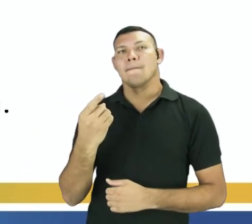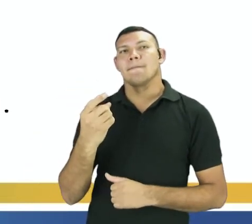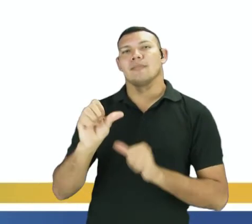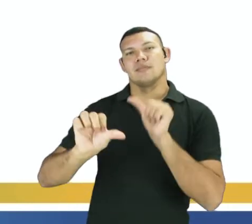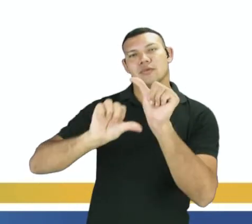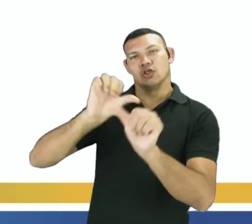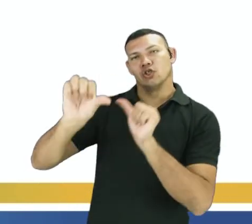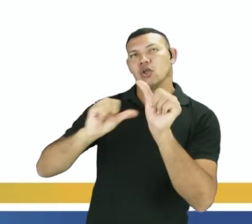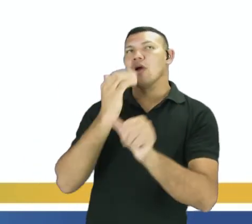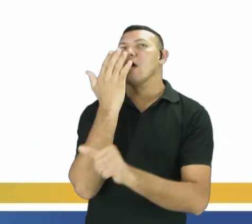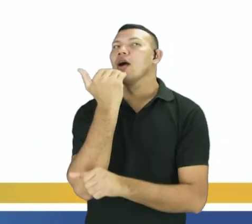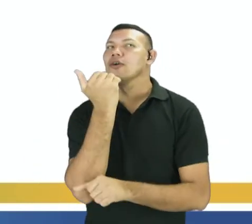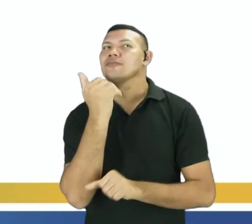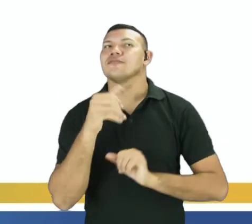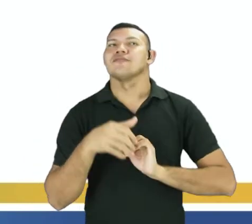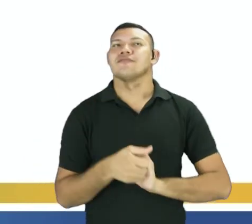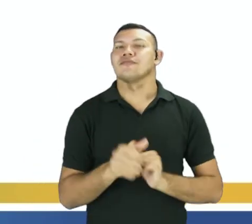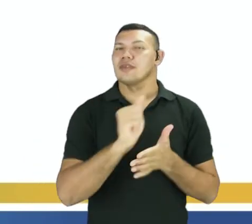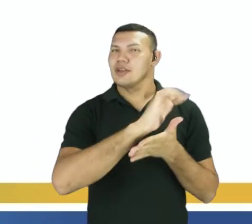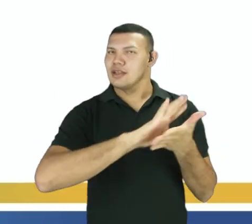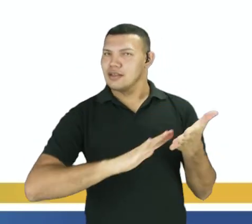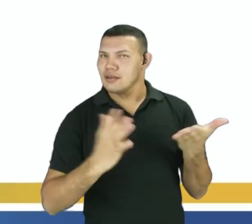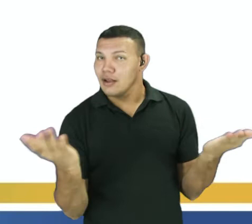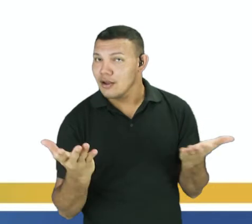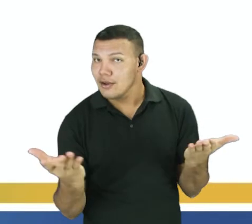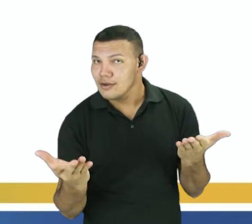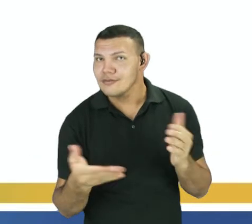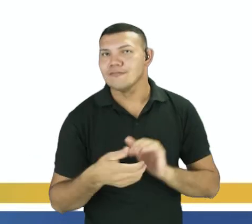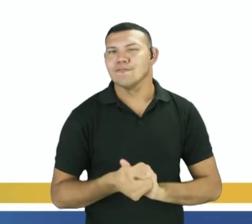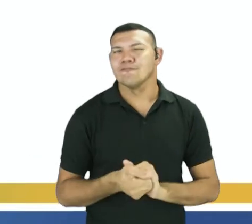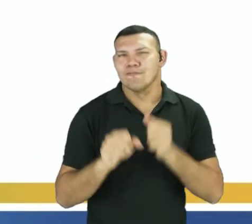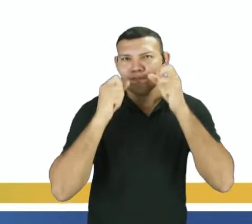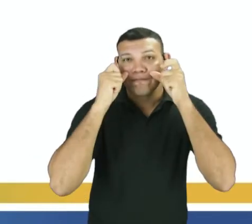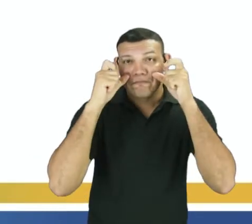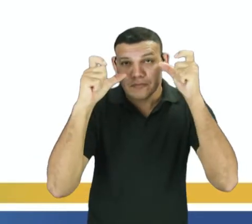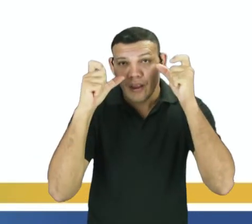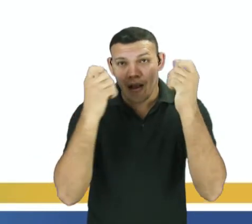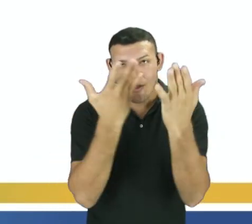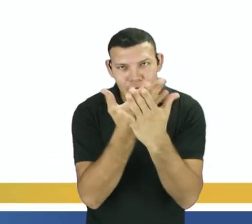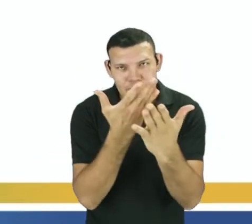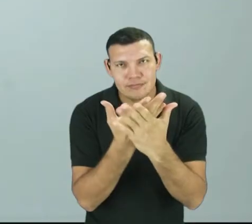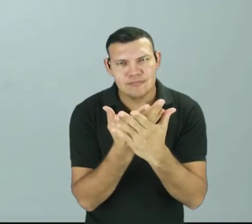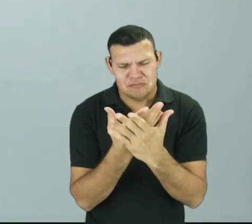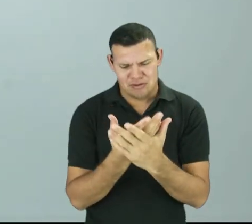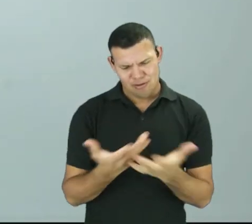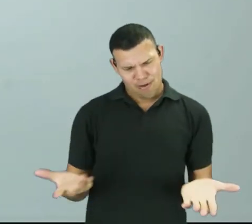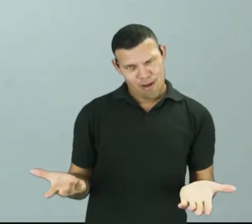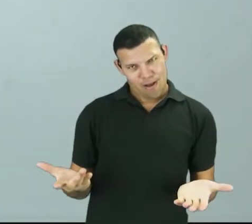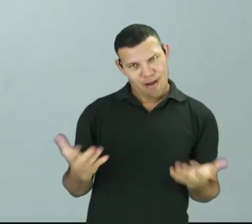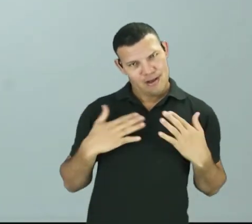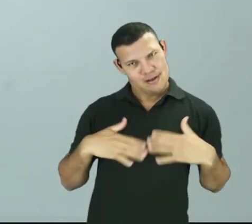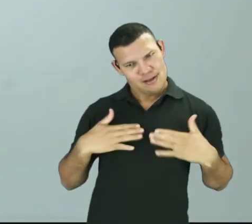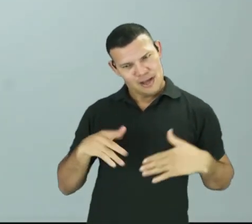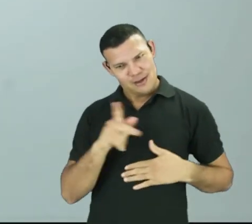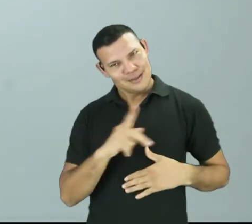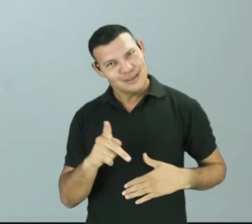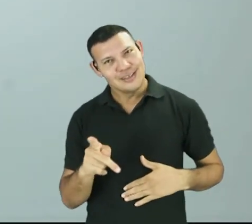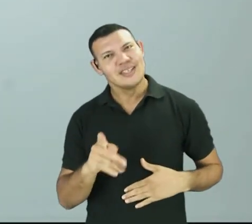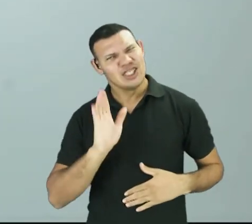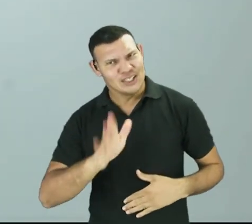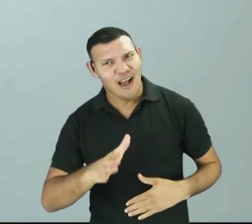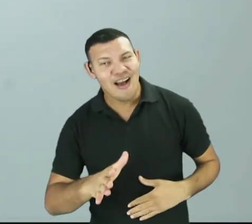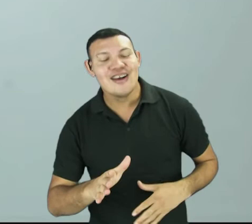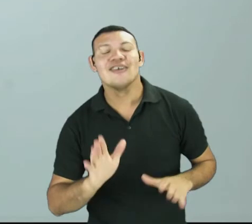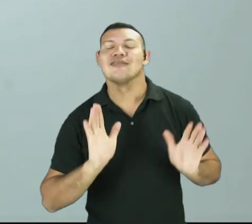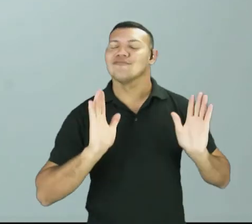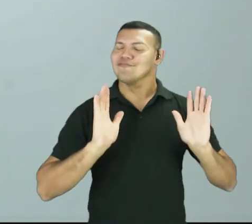melhorar, cambiaré mi alimentação. Ou seja, ele está condicionando ali que a vida dele primeiro tem que melhorar. E aí, se isso acontecer, ele